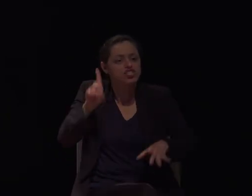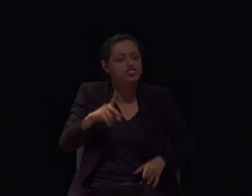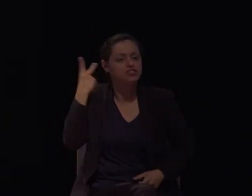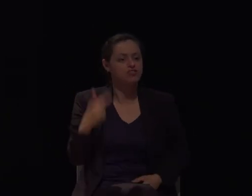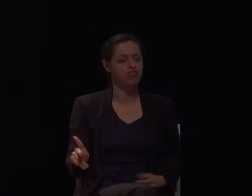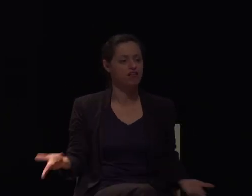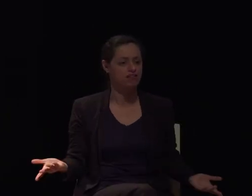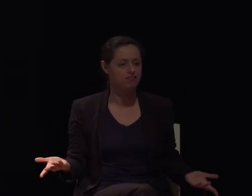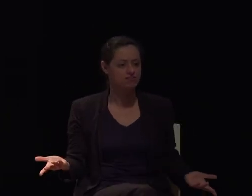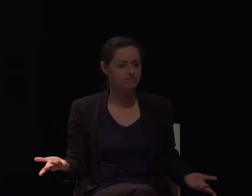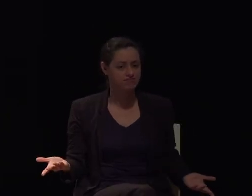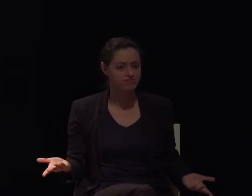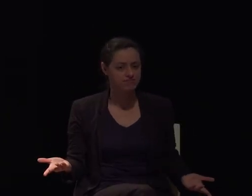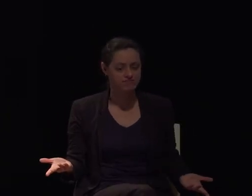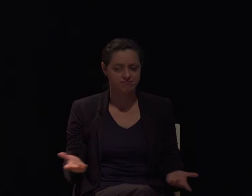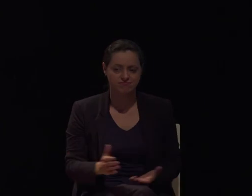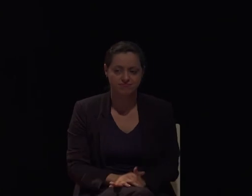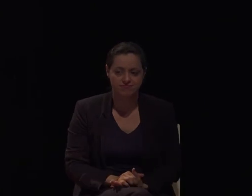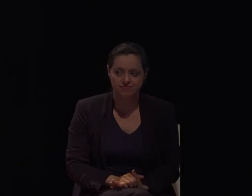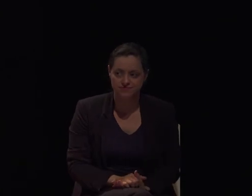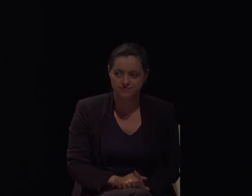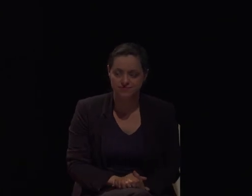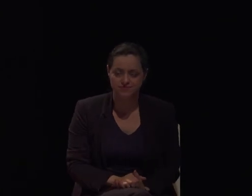porque a e b